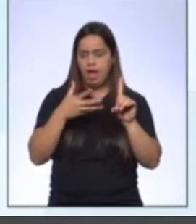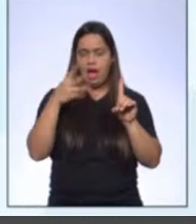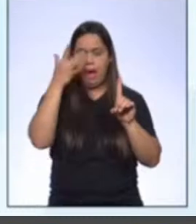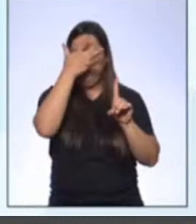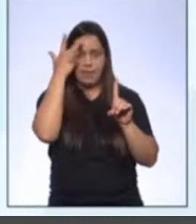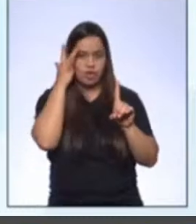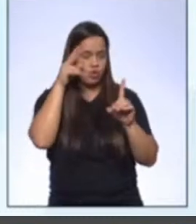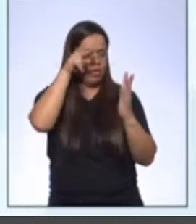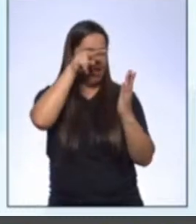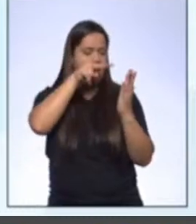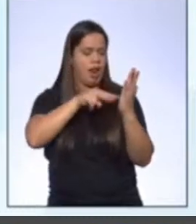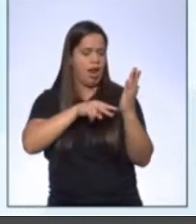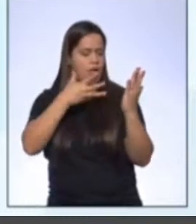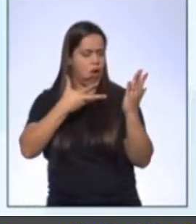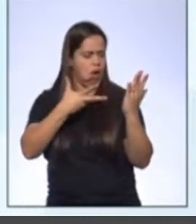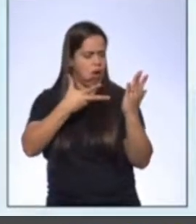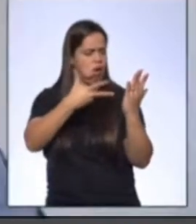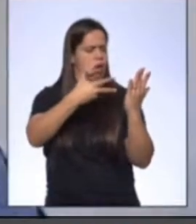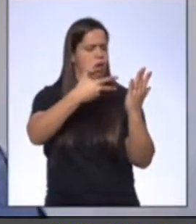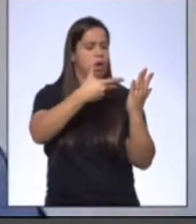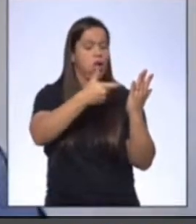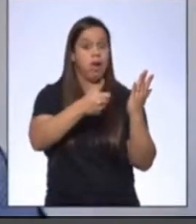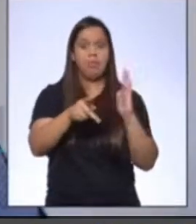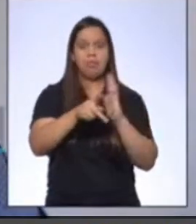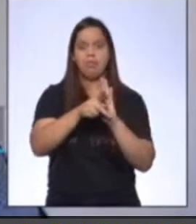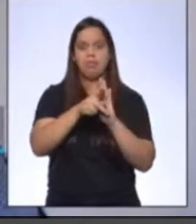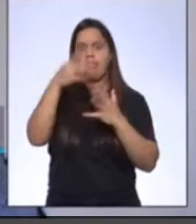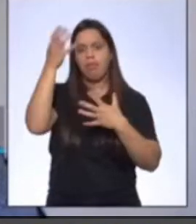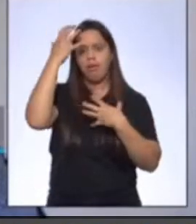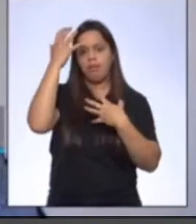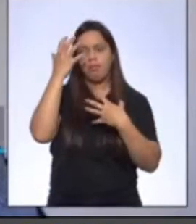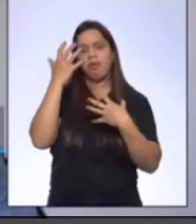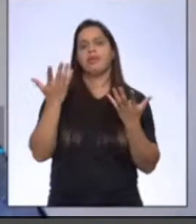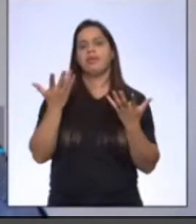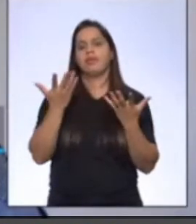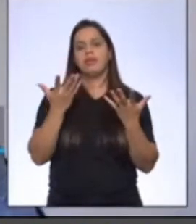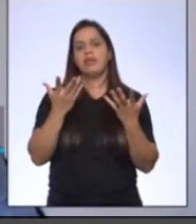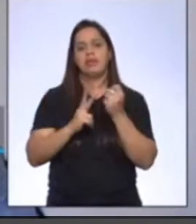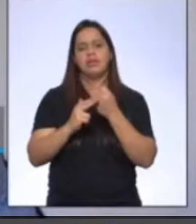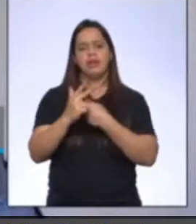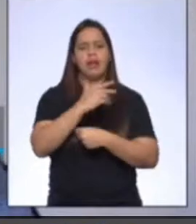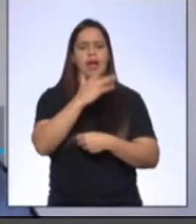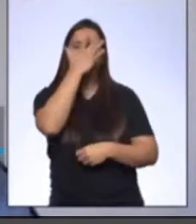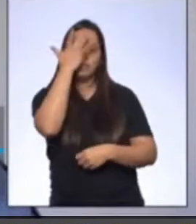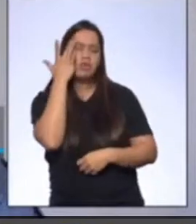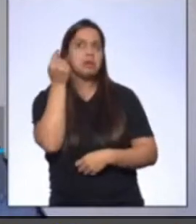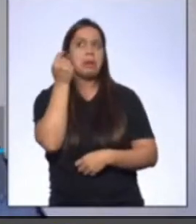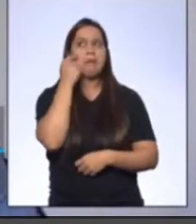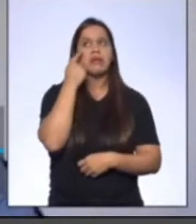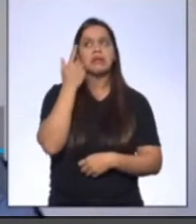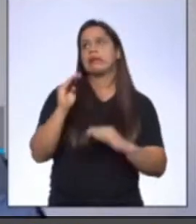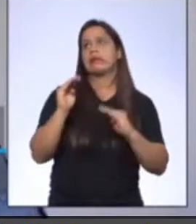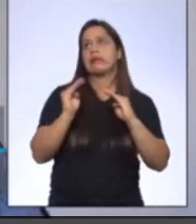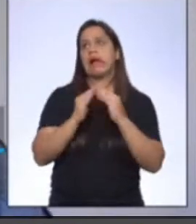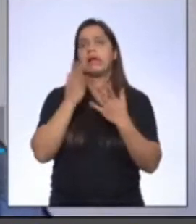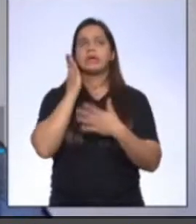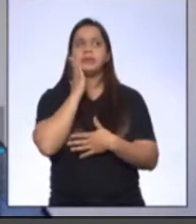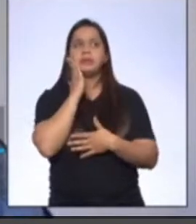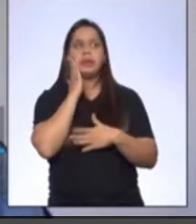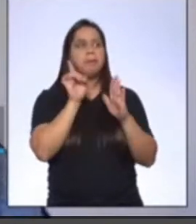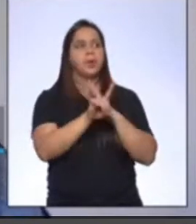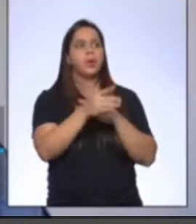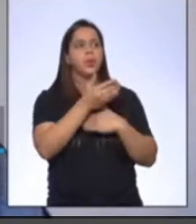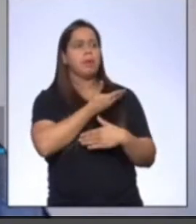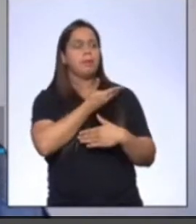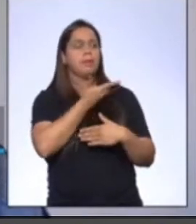Qual será que essa turminha está marcando aí, né? Em casa, assim, né? De repente, pergunta para o coleguinha,